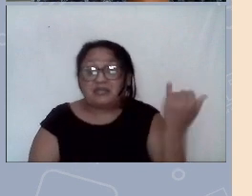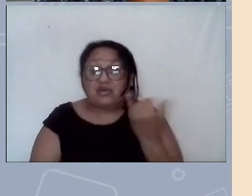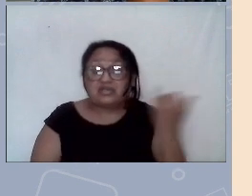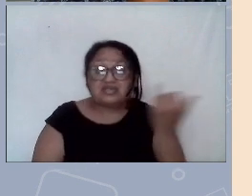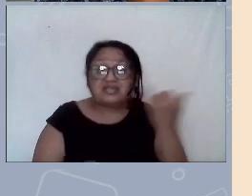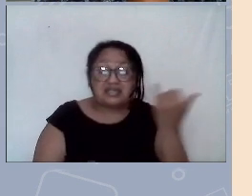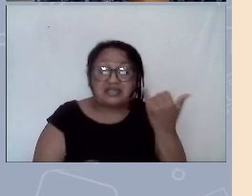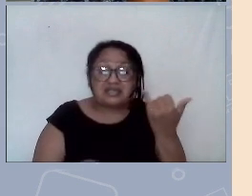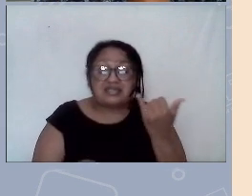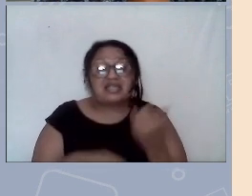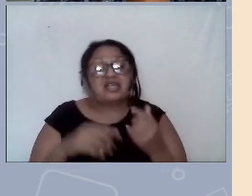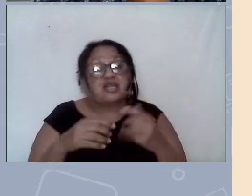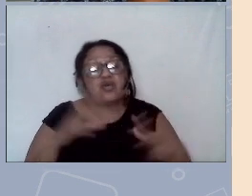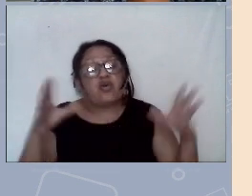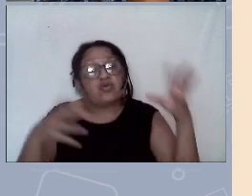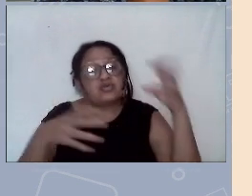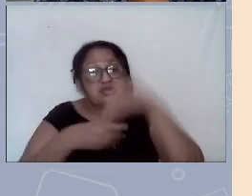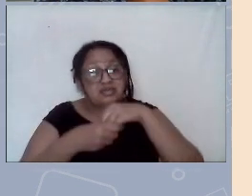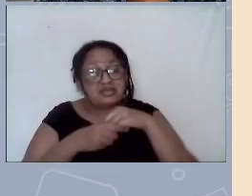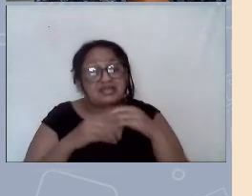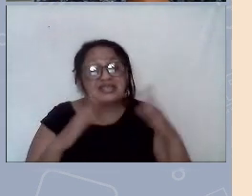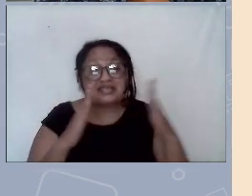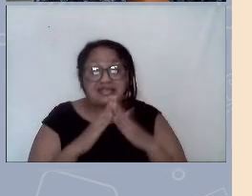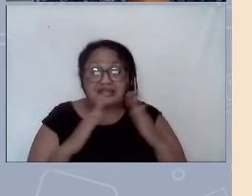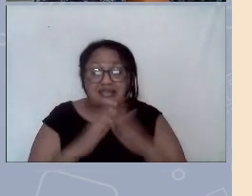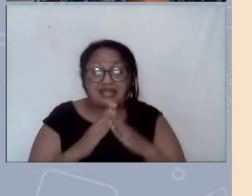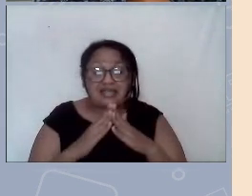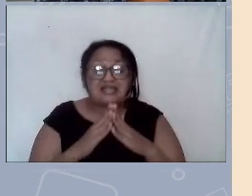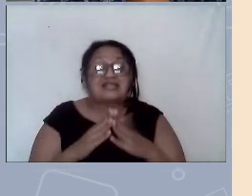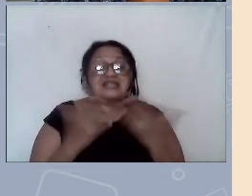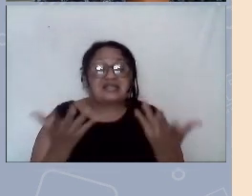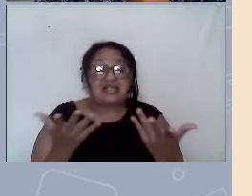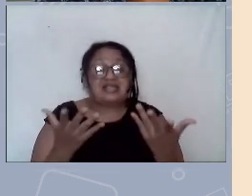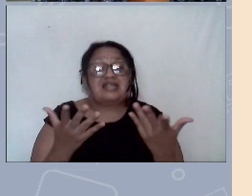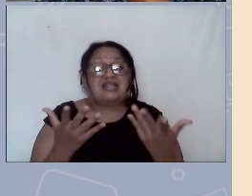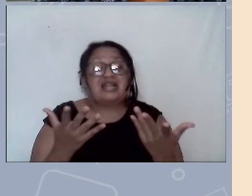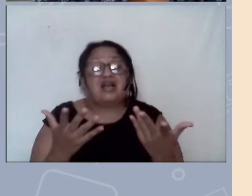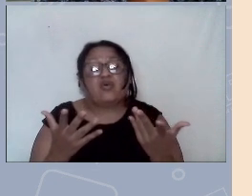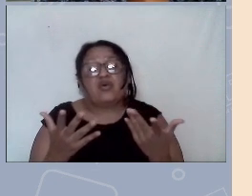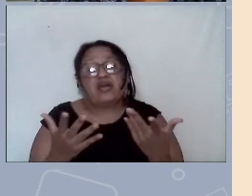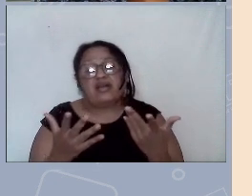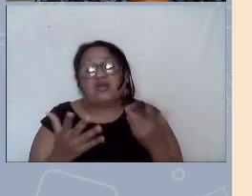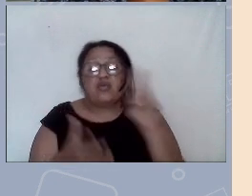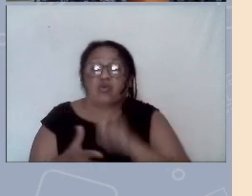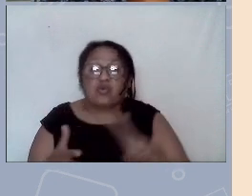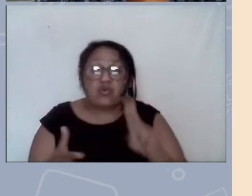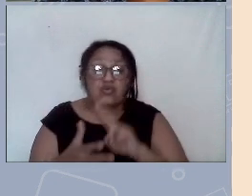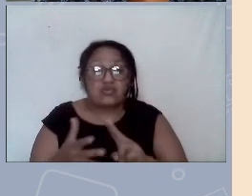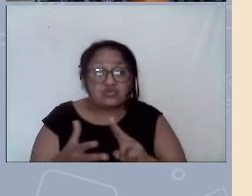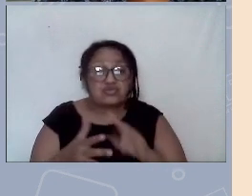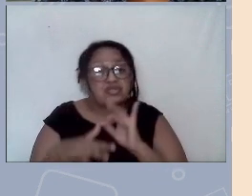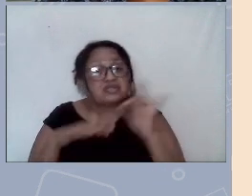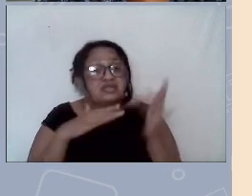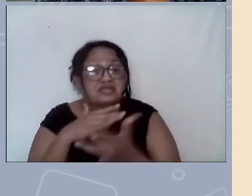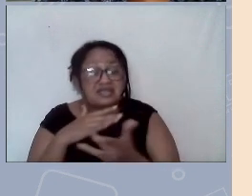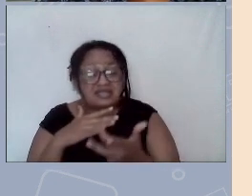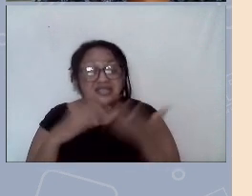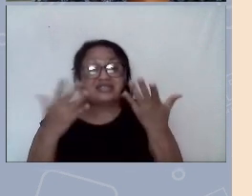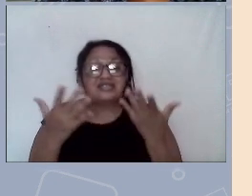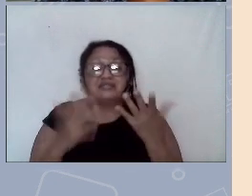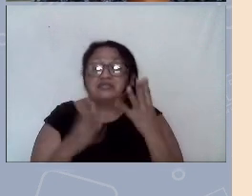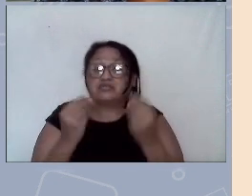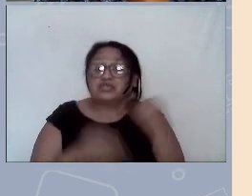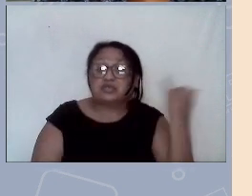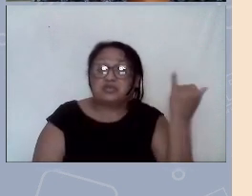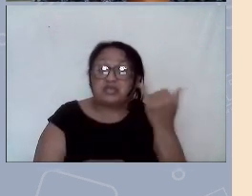o isolamento social o acesso às redes sociais apresentaram um aumento significativo dados divulgados pela